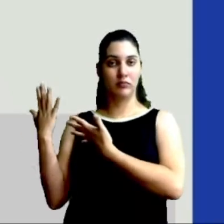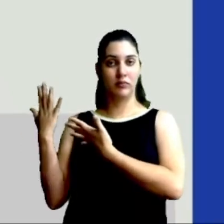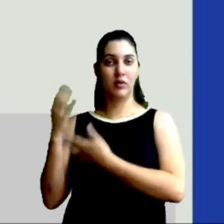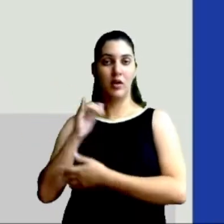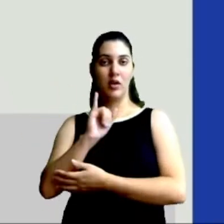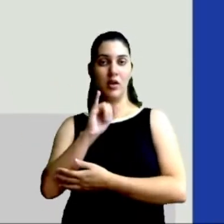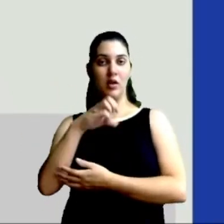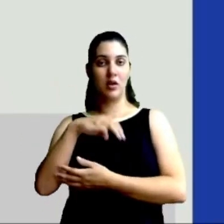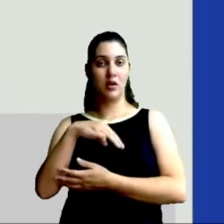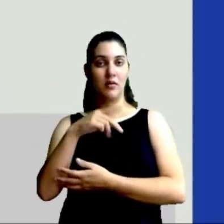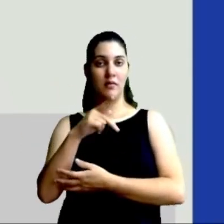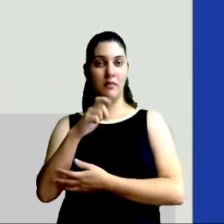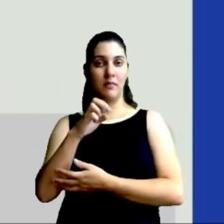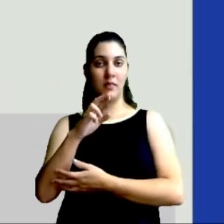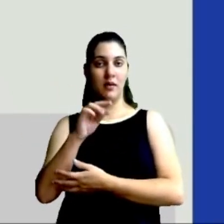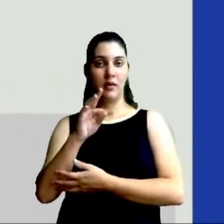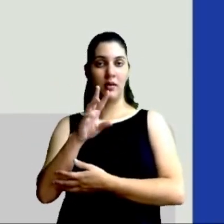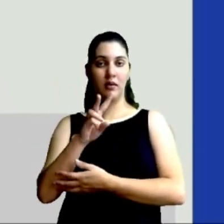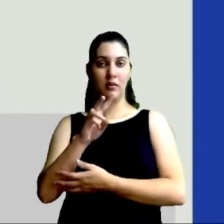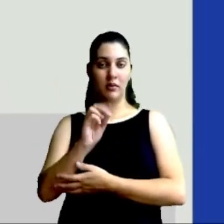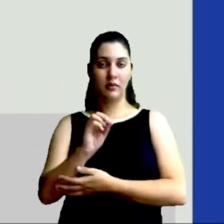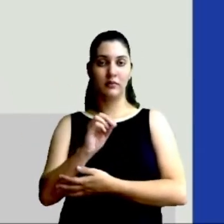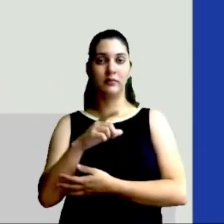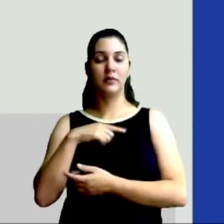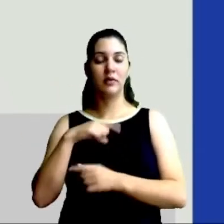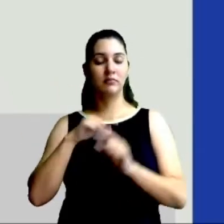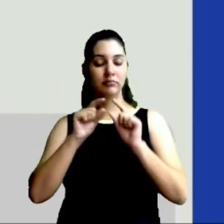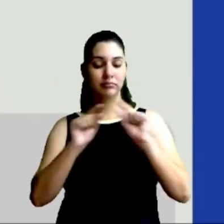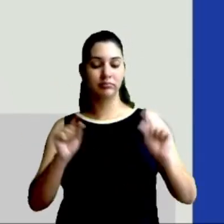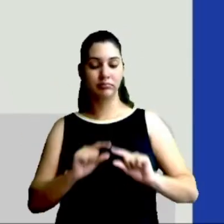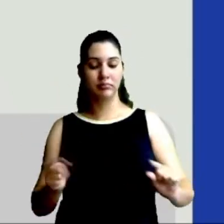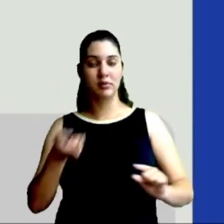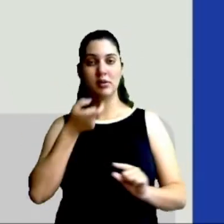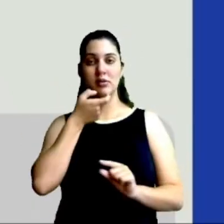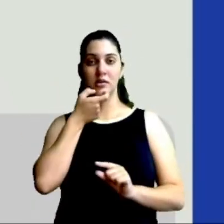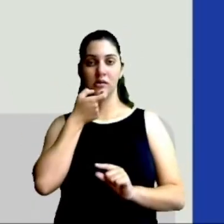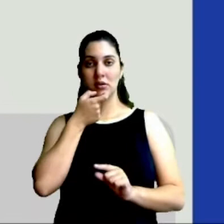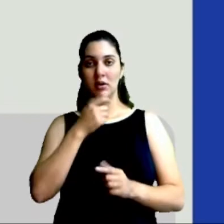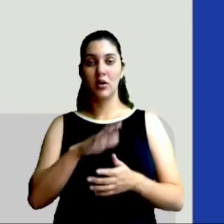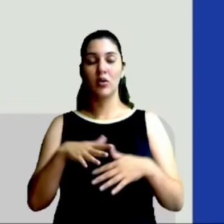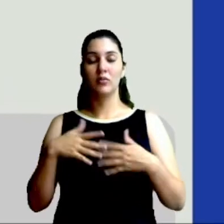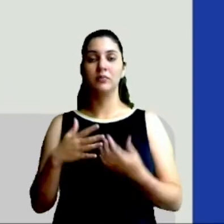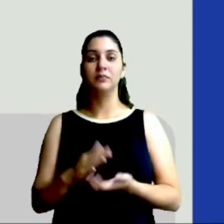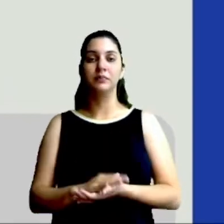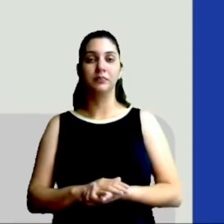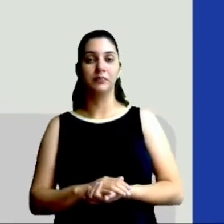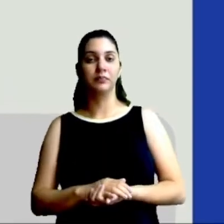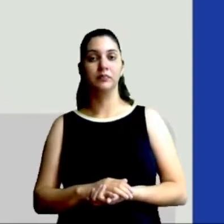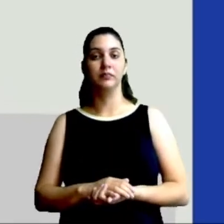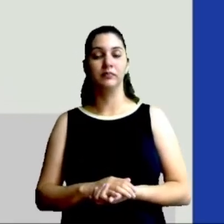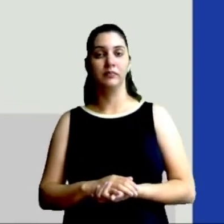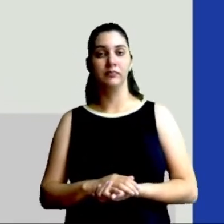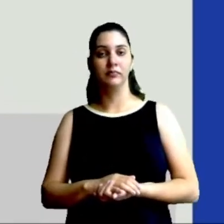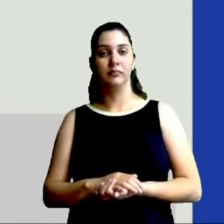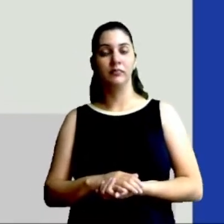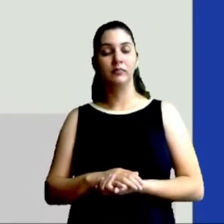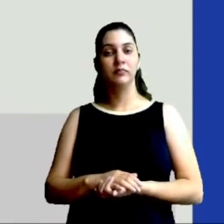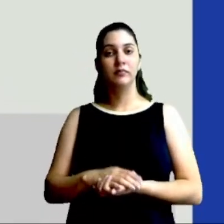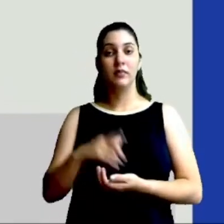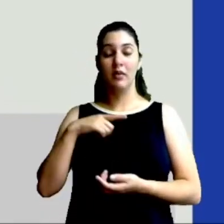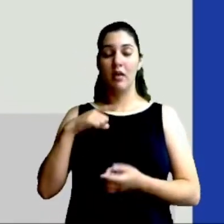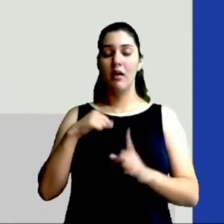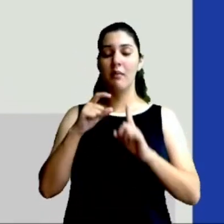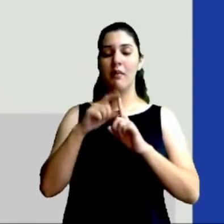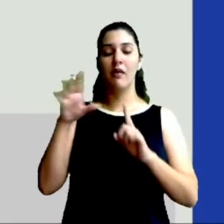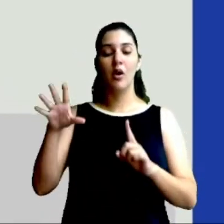imperativo. Temos aí, ó, listen, I need you go now. Então, quando ele diz listen, ouça, então a gente já dá